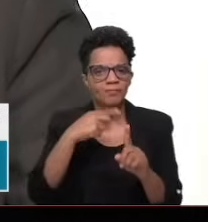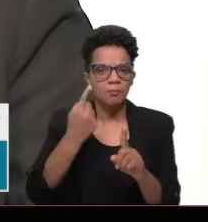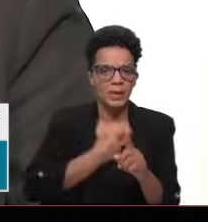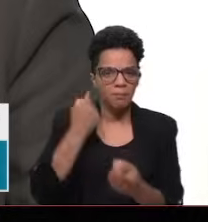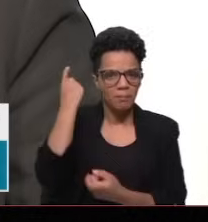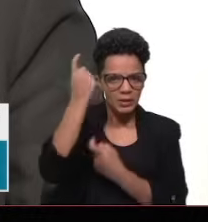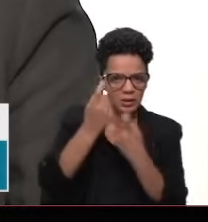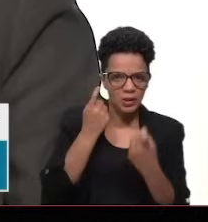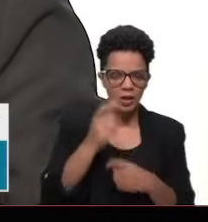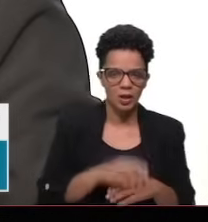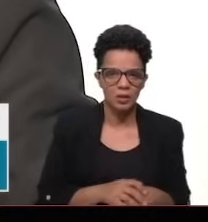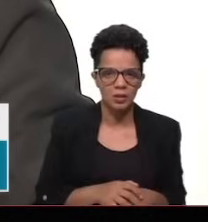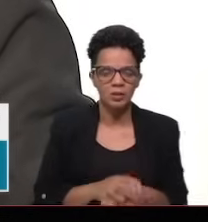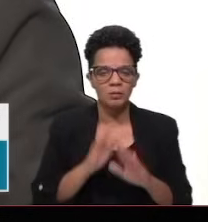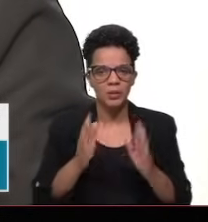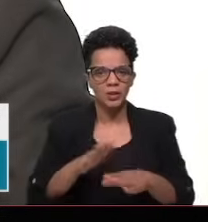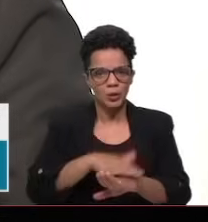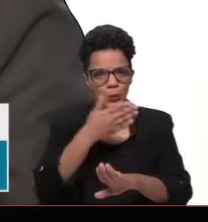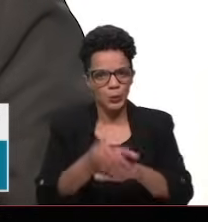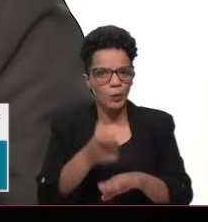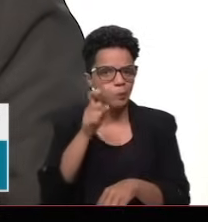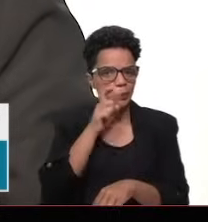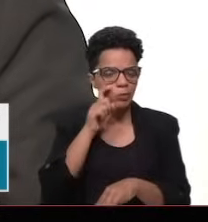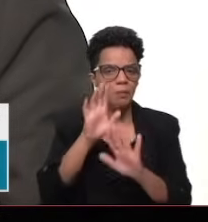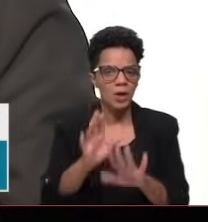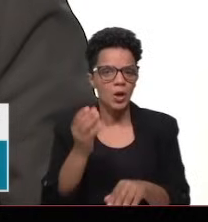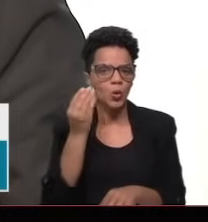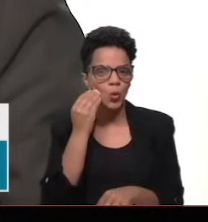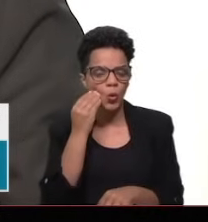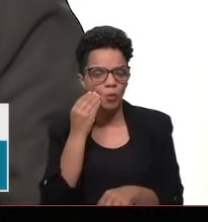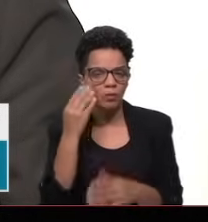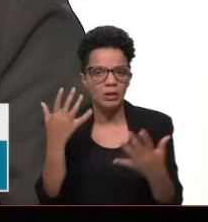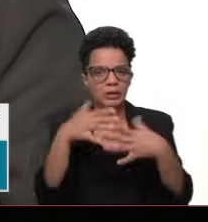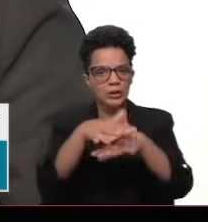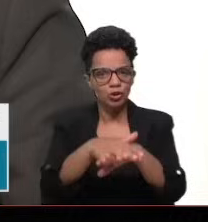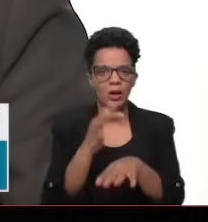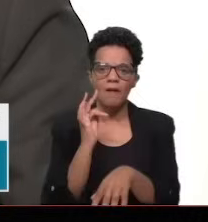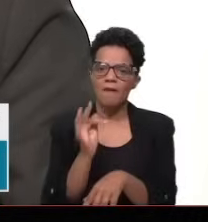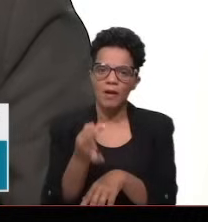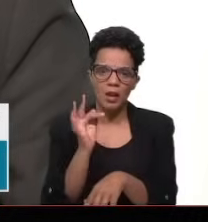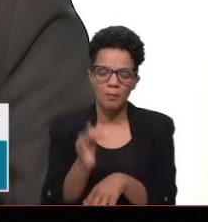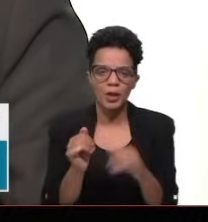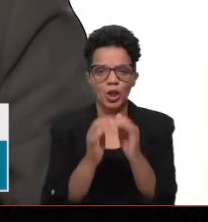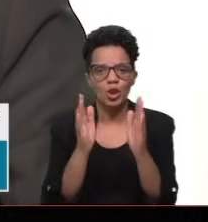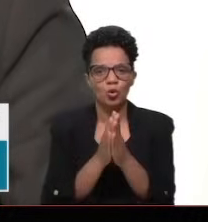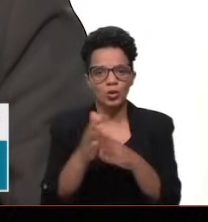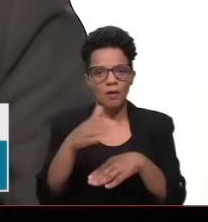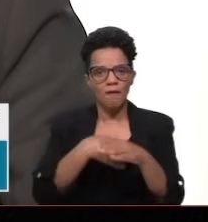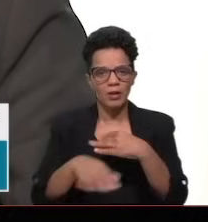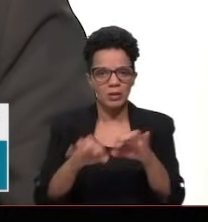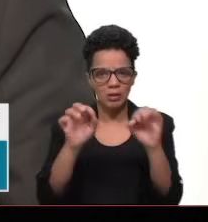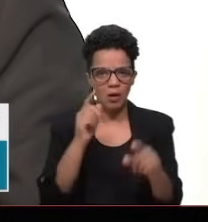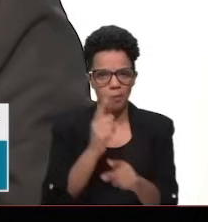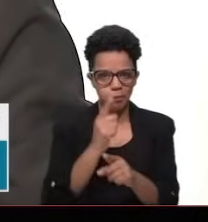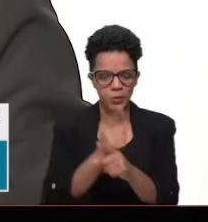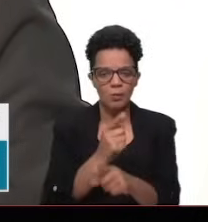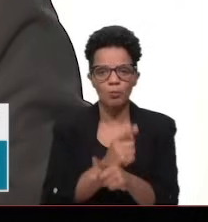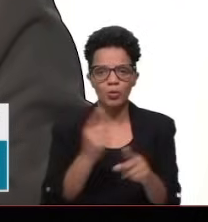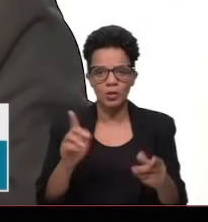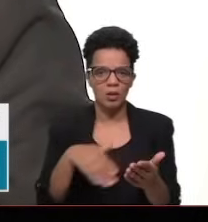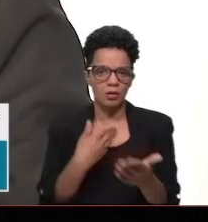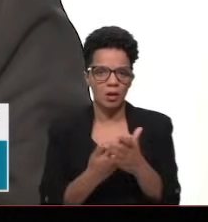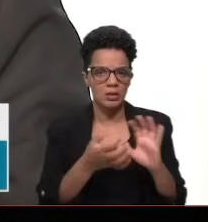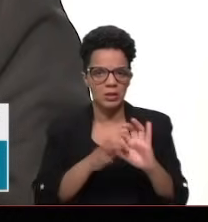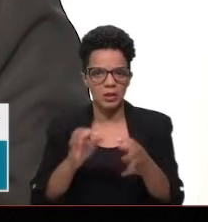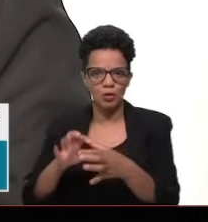do temos que reforçar a nossa segurança mas num Ótica integrada não vale a pena estarmos todos a fazer o mesmo eh porque isso nem sequer faria qualquer